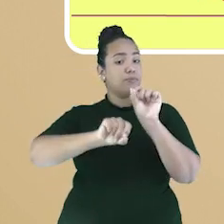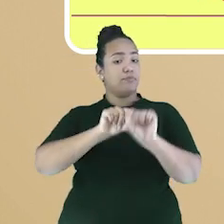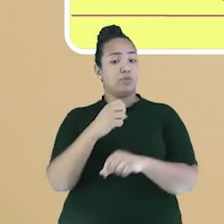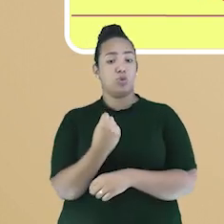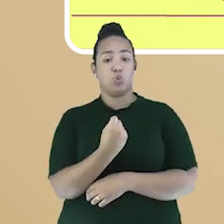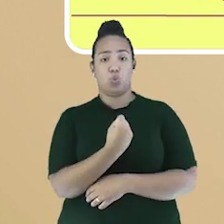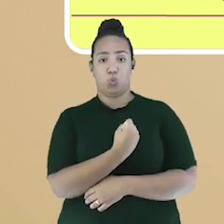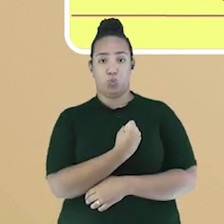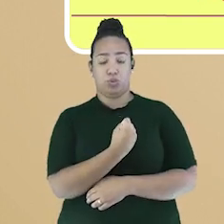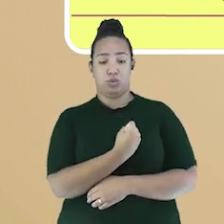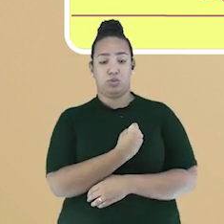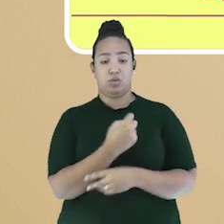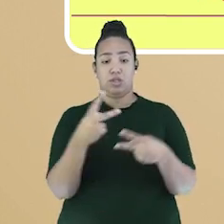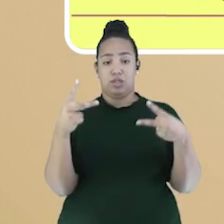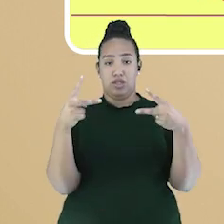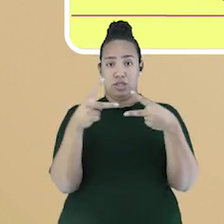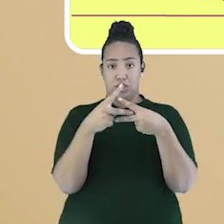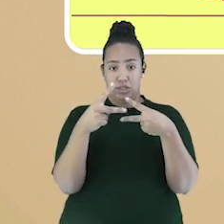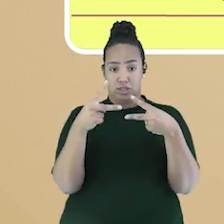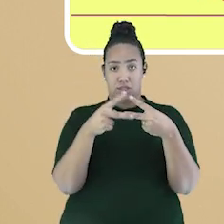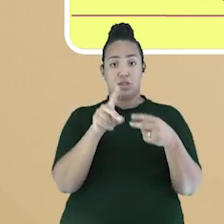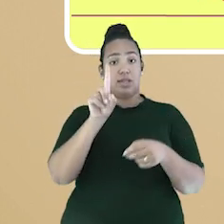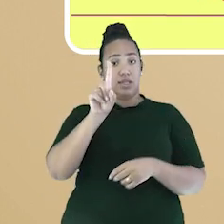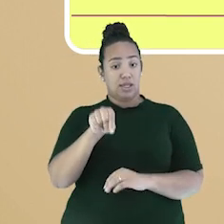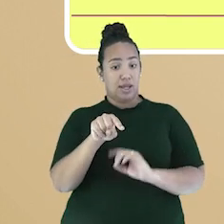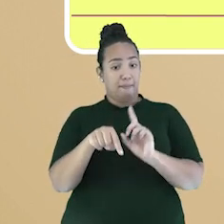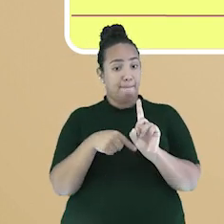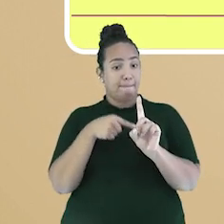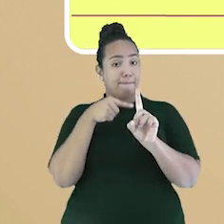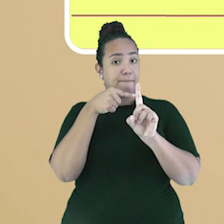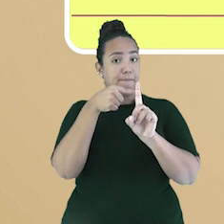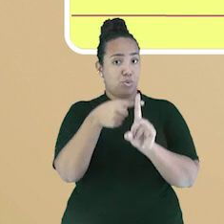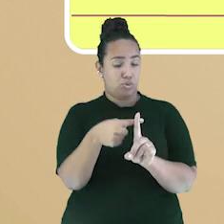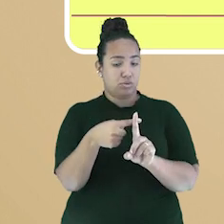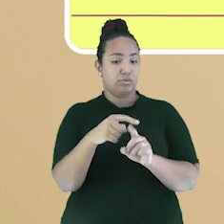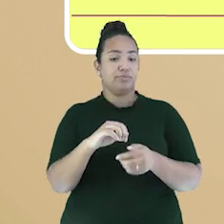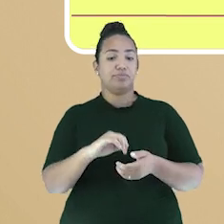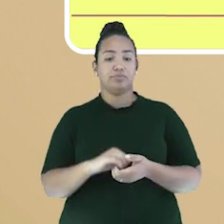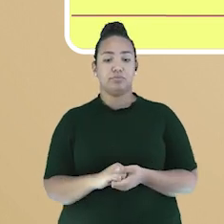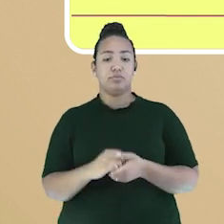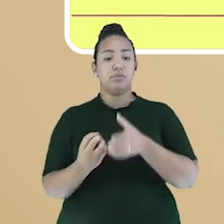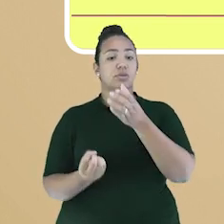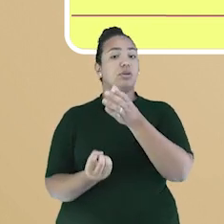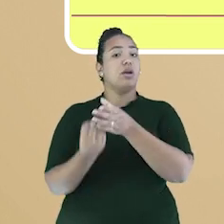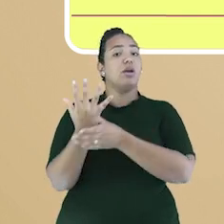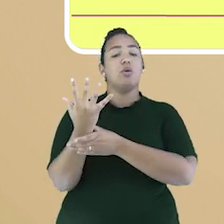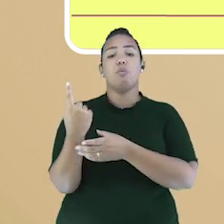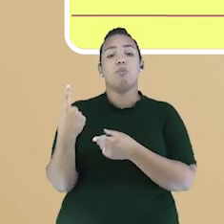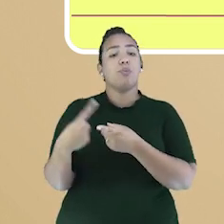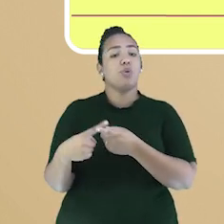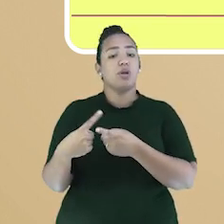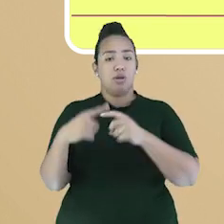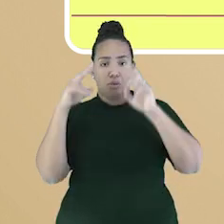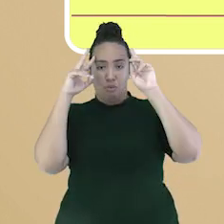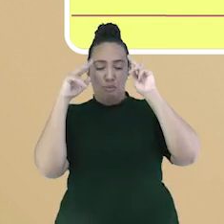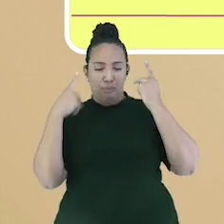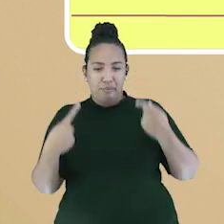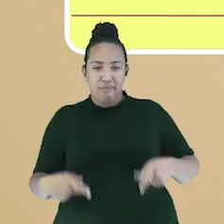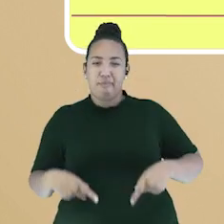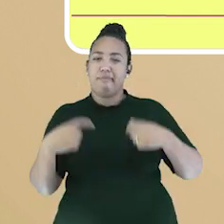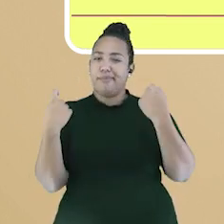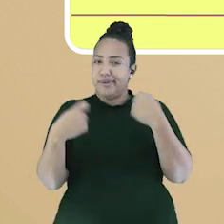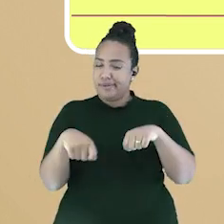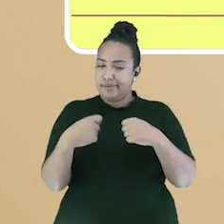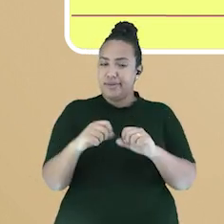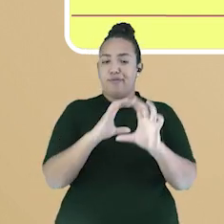são inteiros e tem valor positivo ele surgiram da Necessidade humana de contar